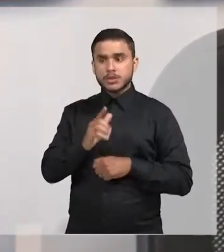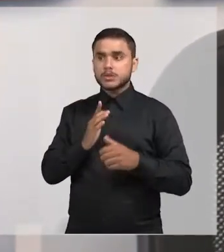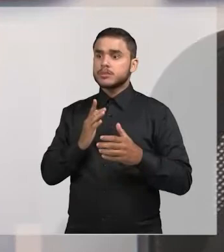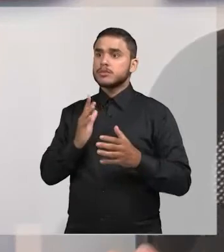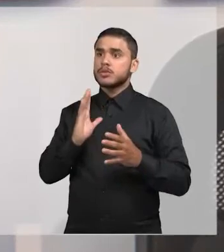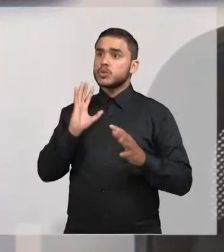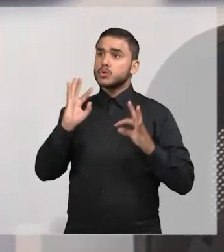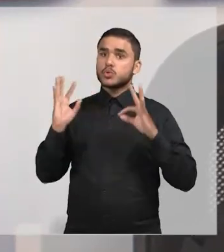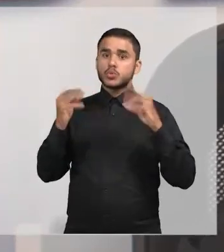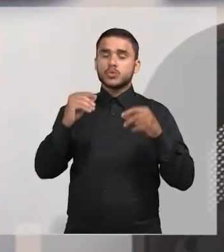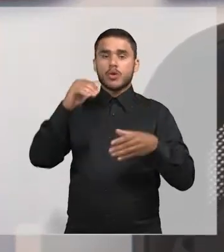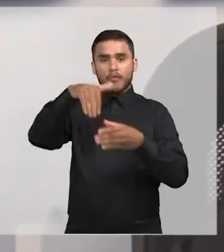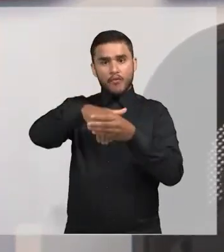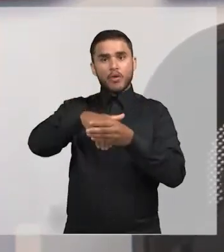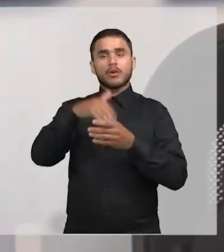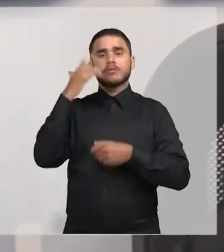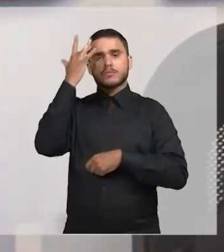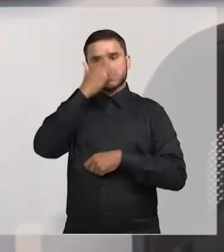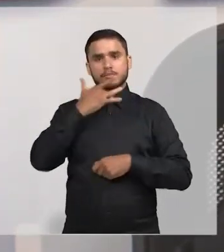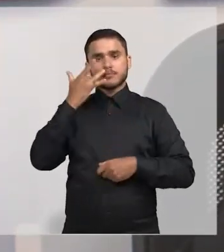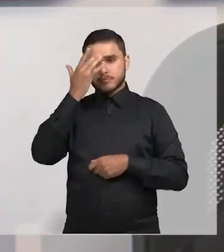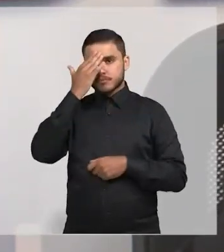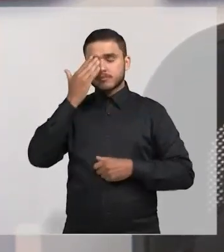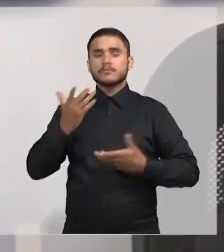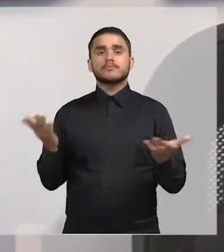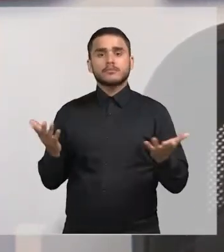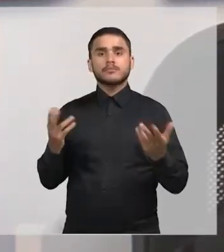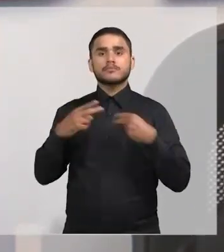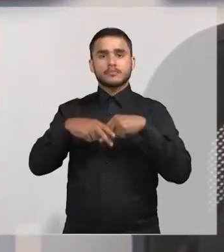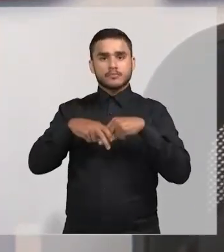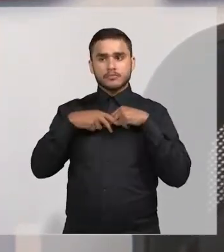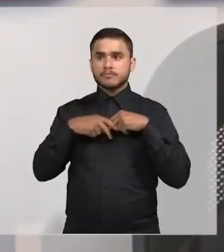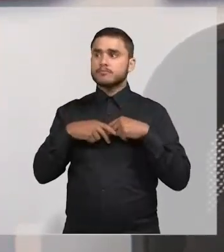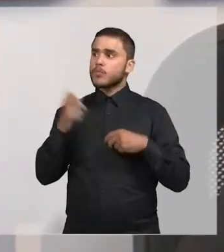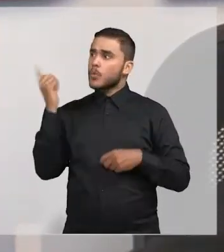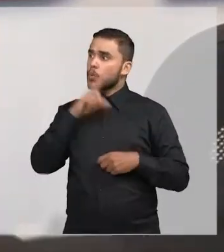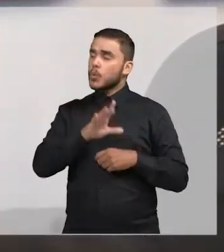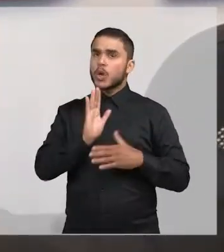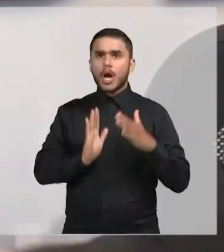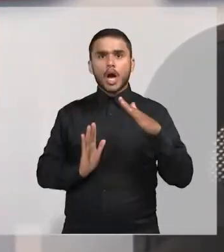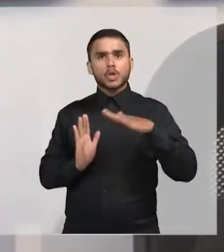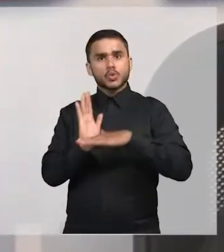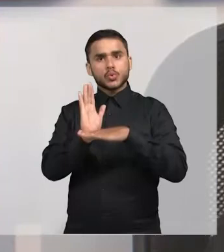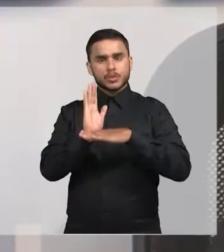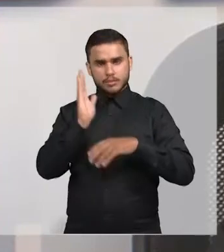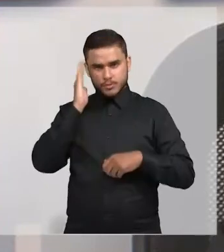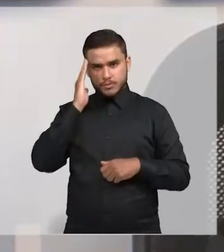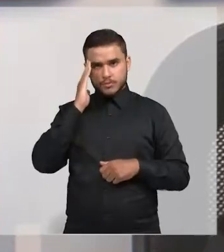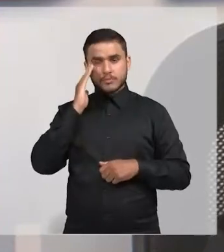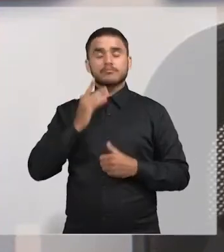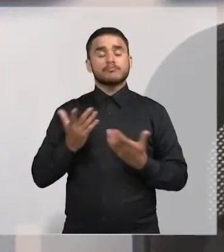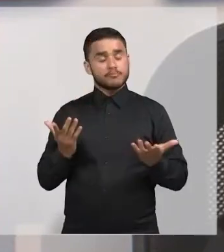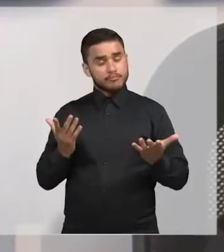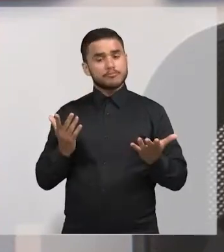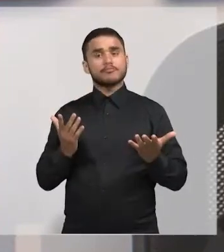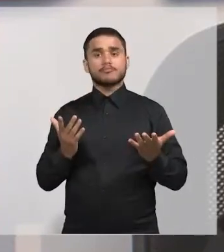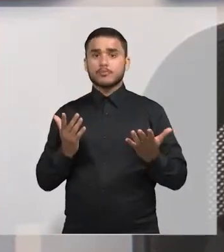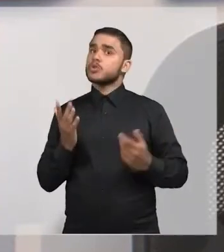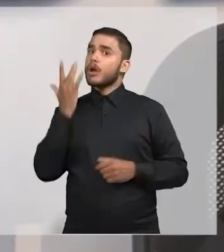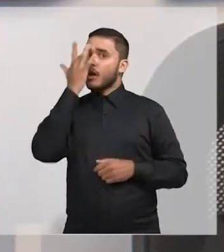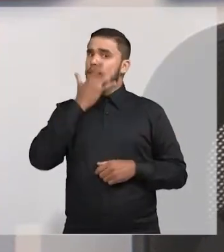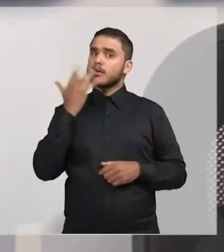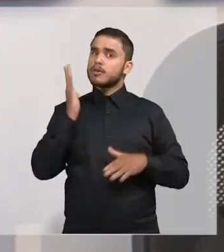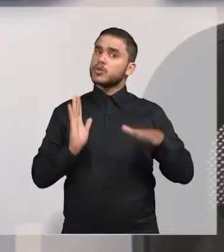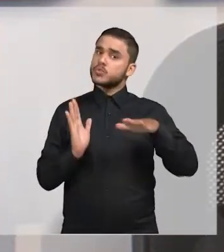não. Foi Camilo Santana e diga de passagem, que eu achei